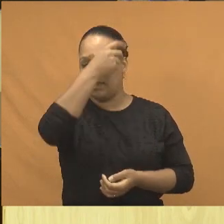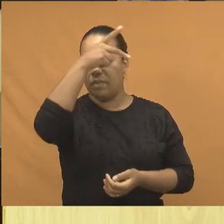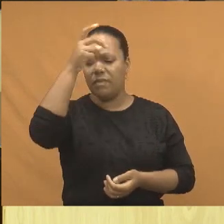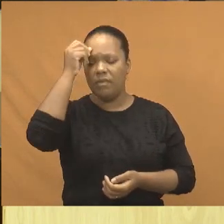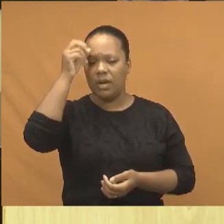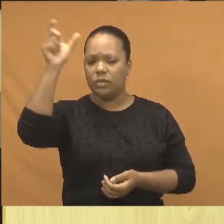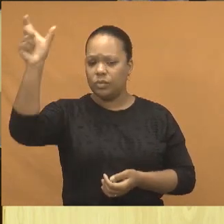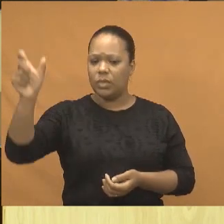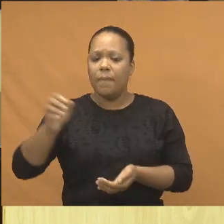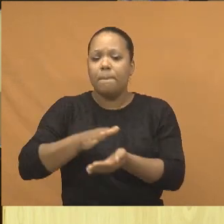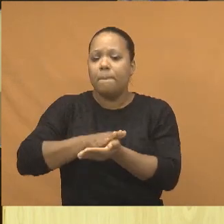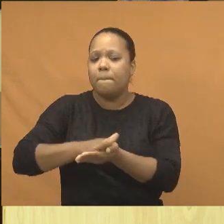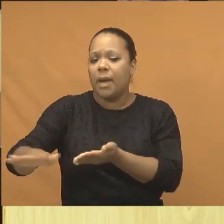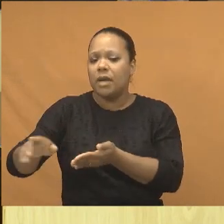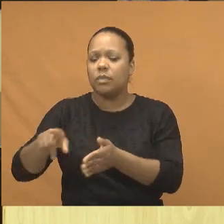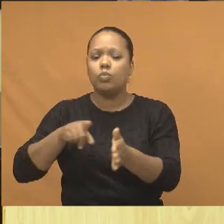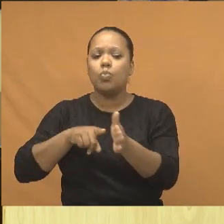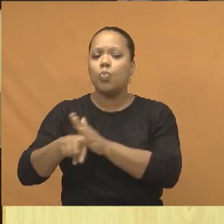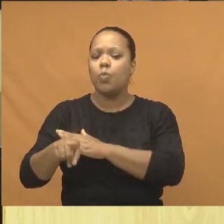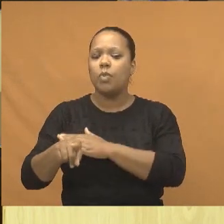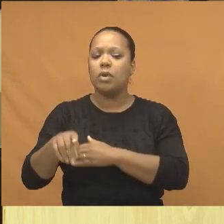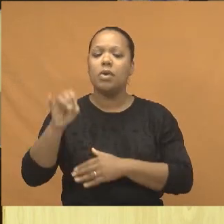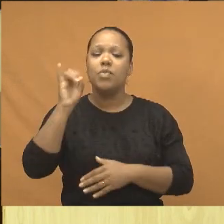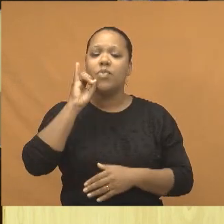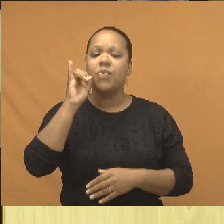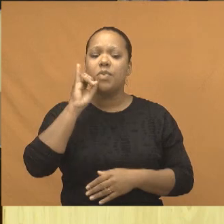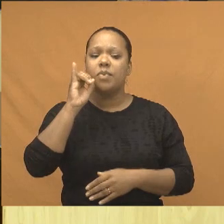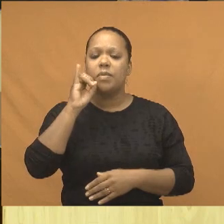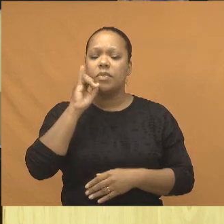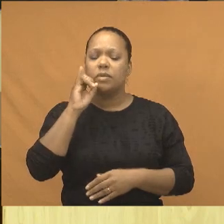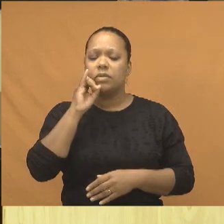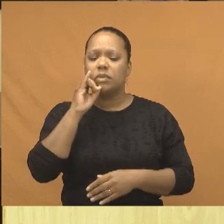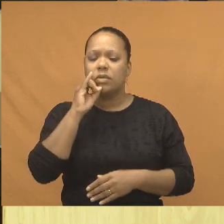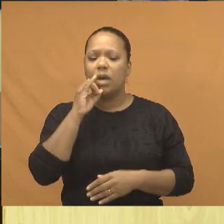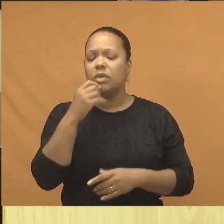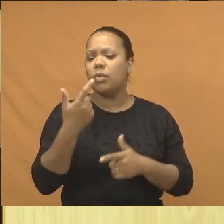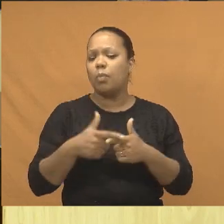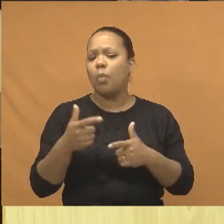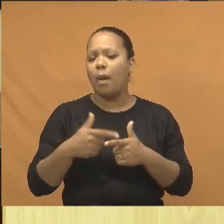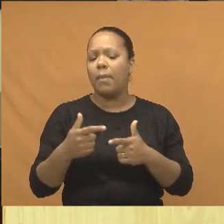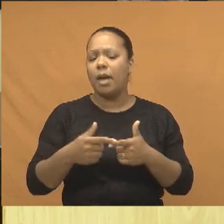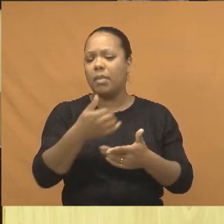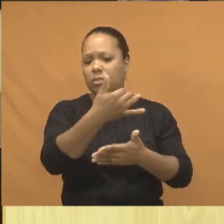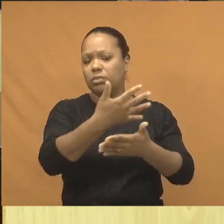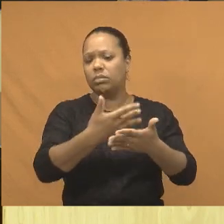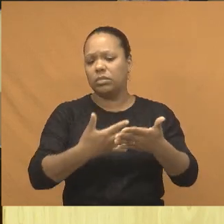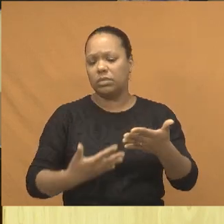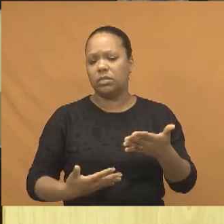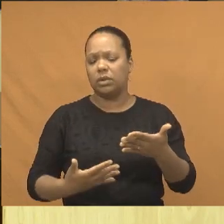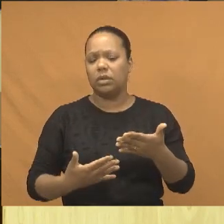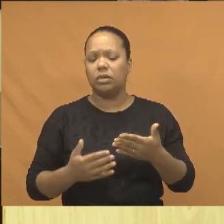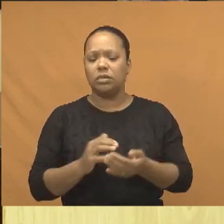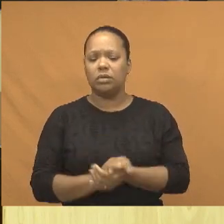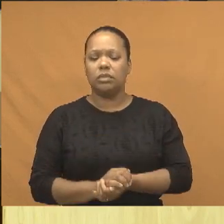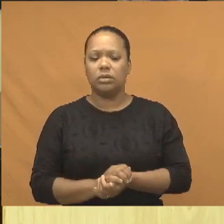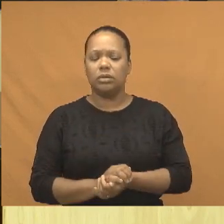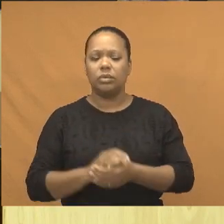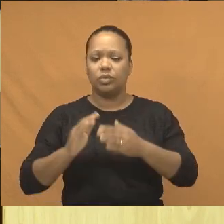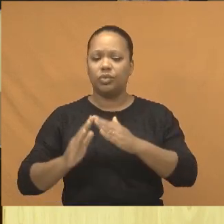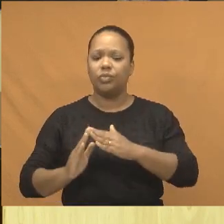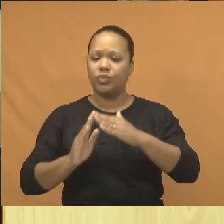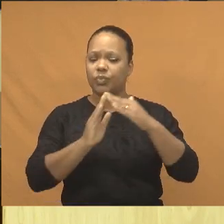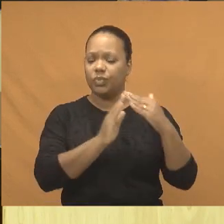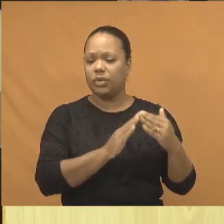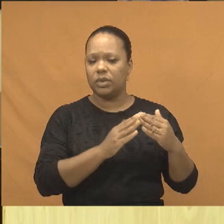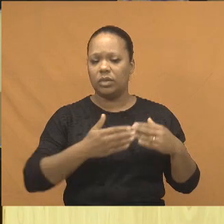Jacareí o seguinte pedido de informações acerca da situação enfrentada pelos moradores vizinhos de terreno baldio